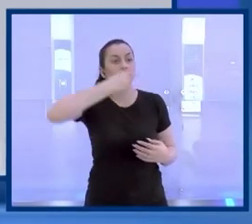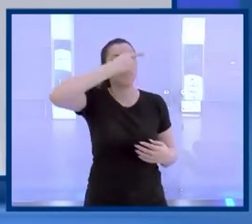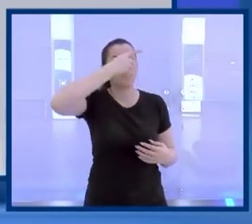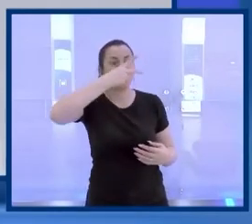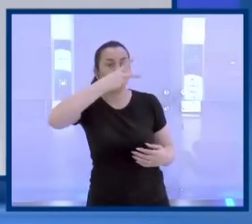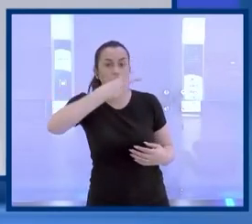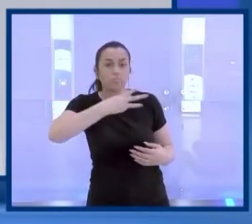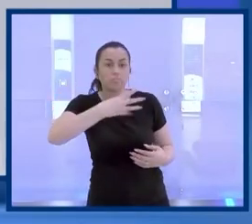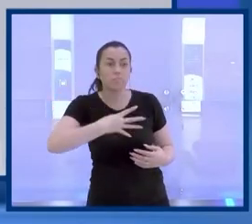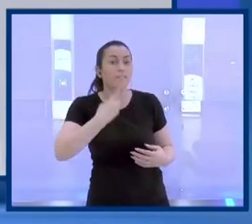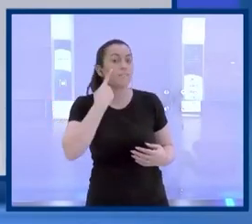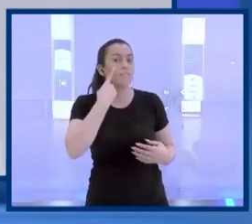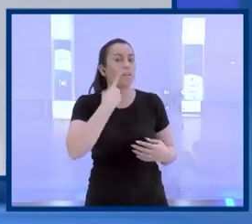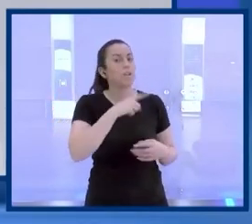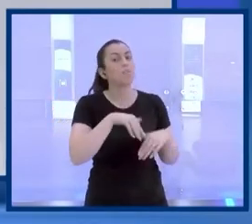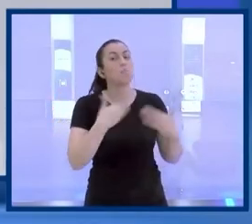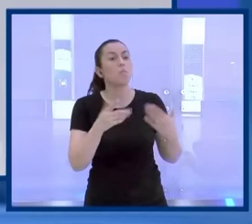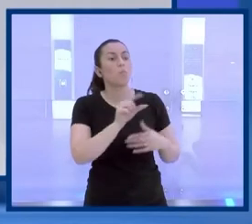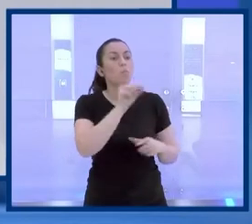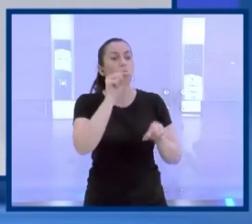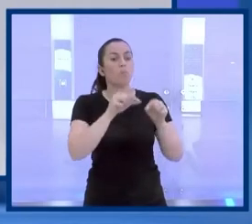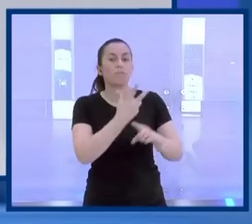lance de outra proponente